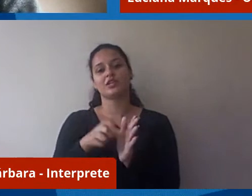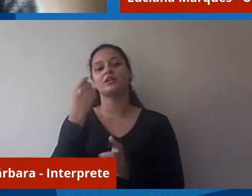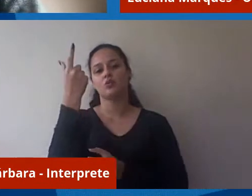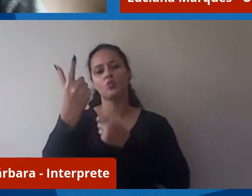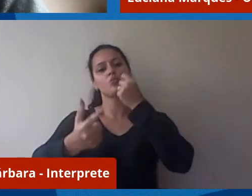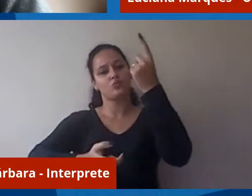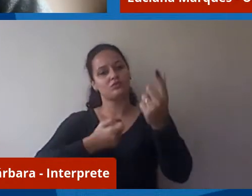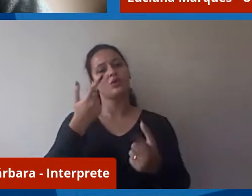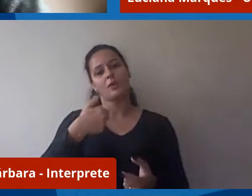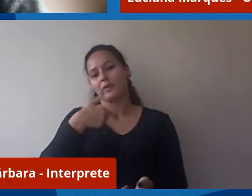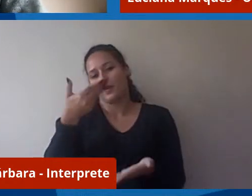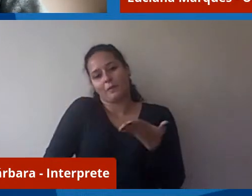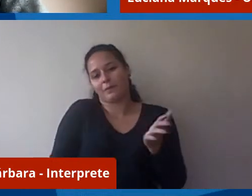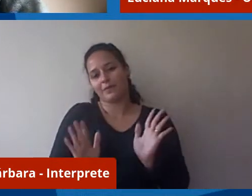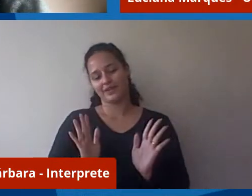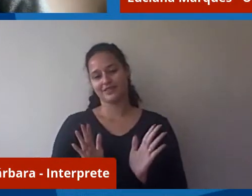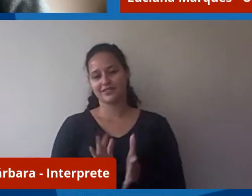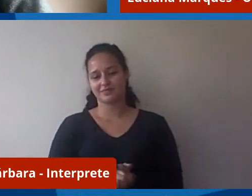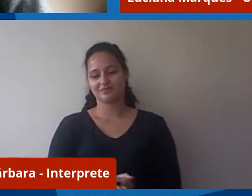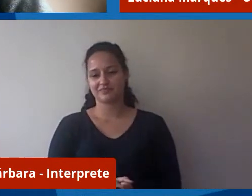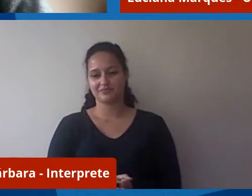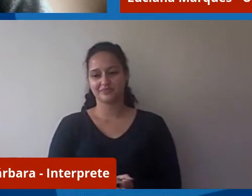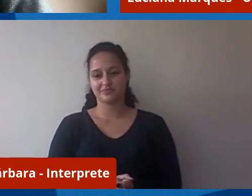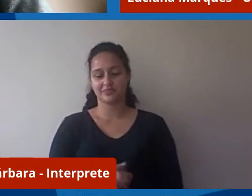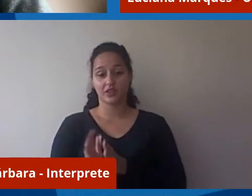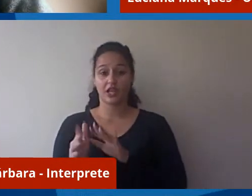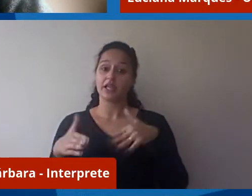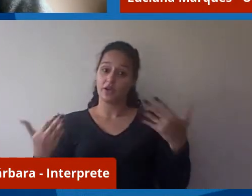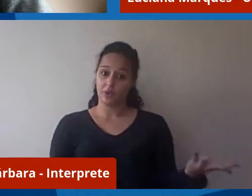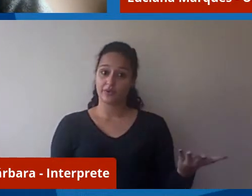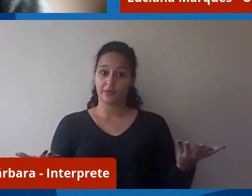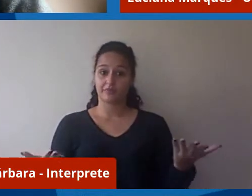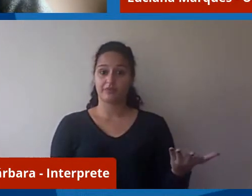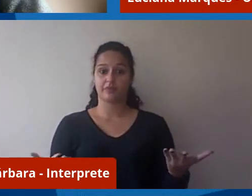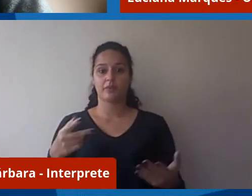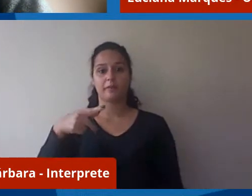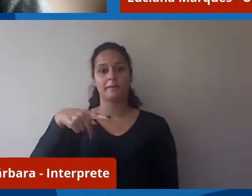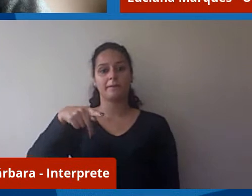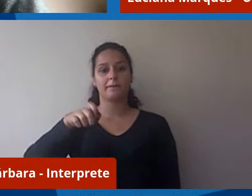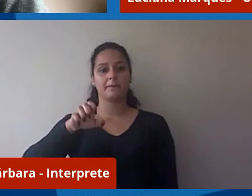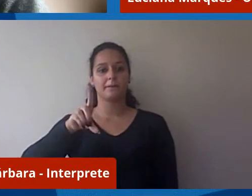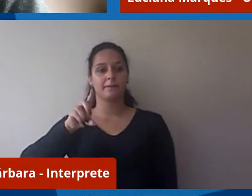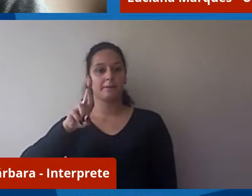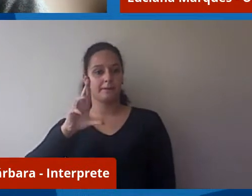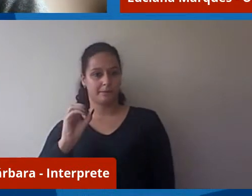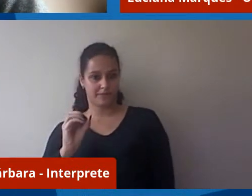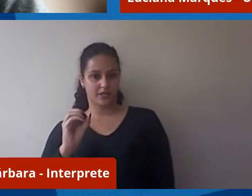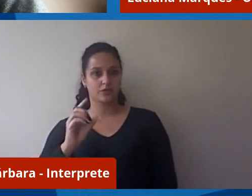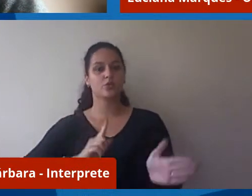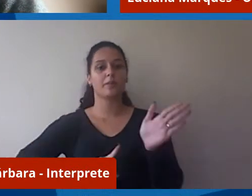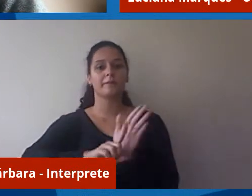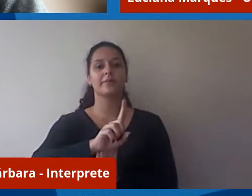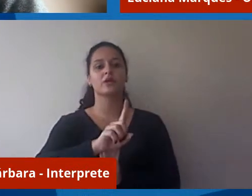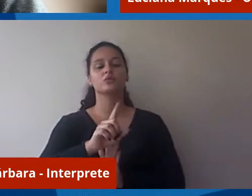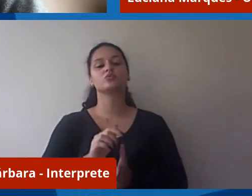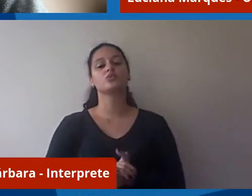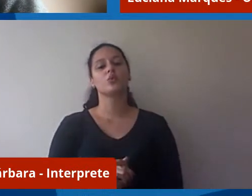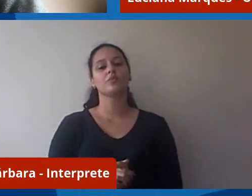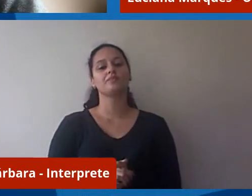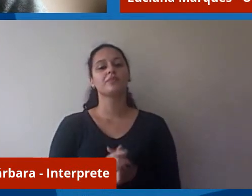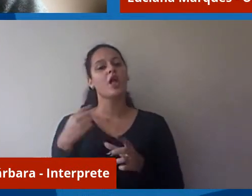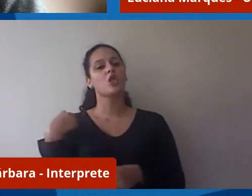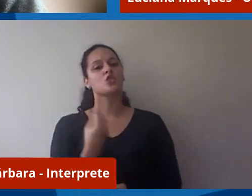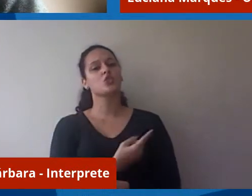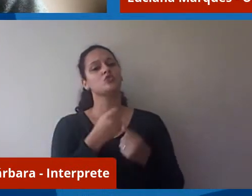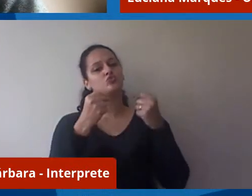tá? Tá bom. Então, vamos lá. O Pedro Ganzelli, ele pergunta, poderíamos pensar em